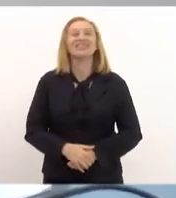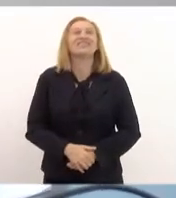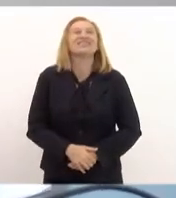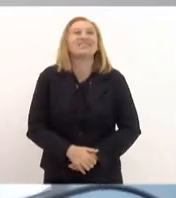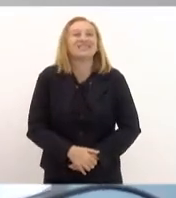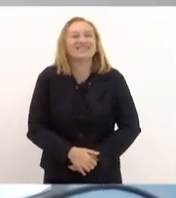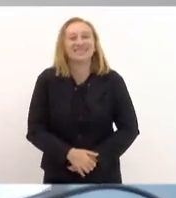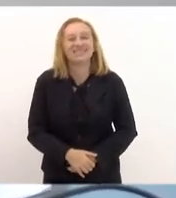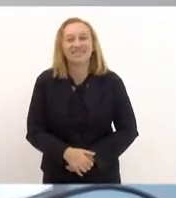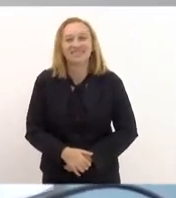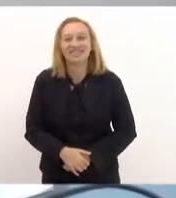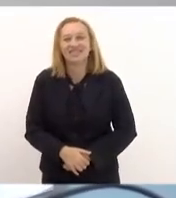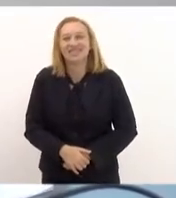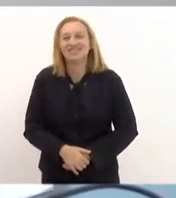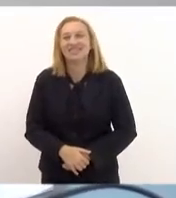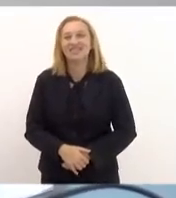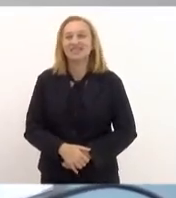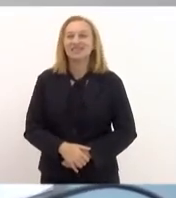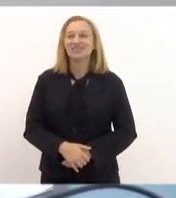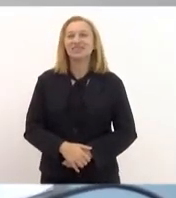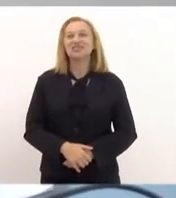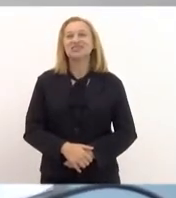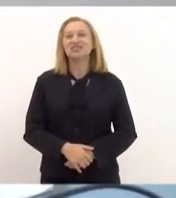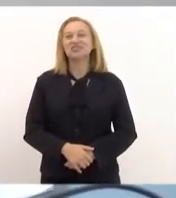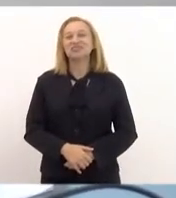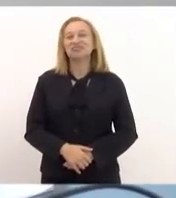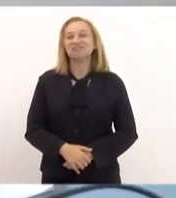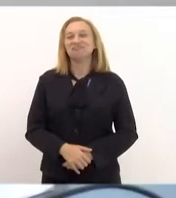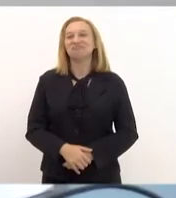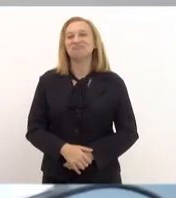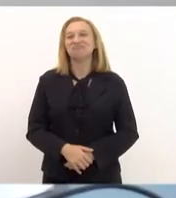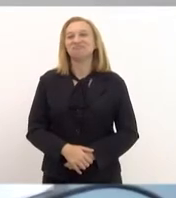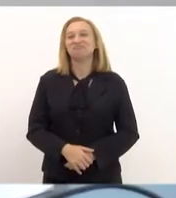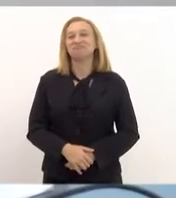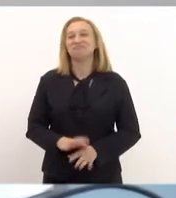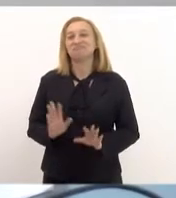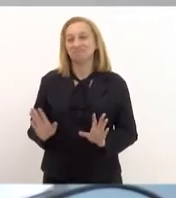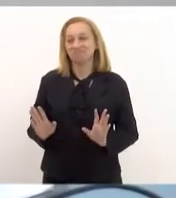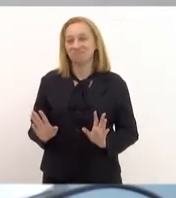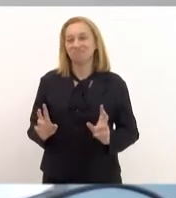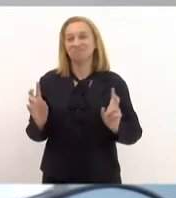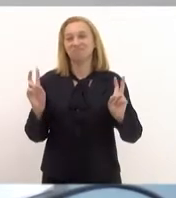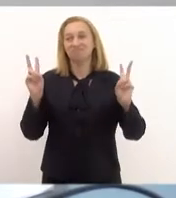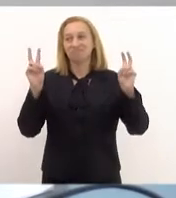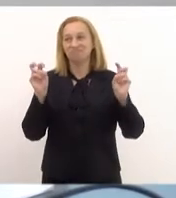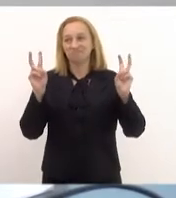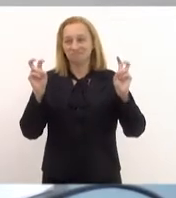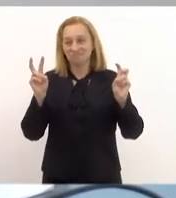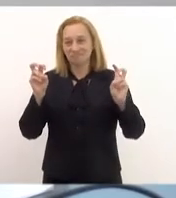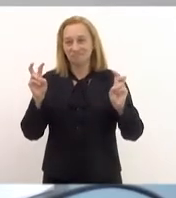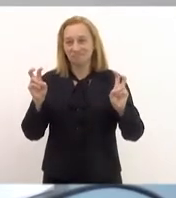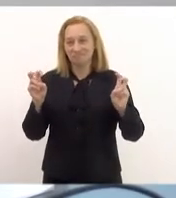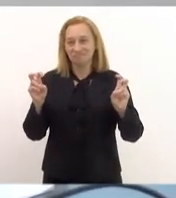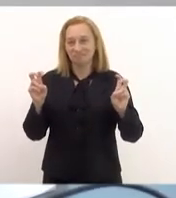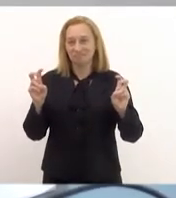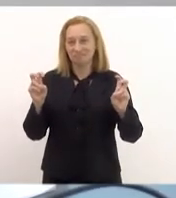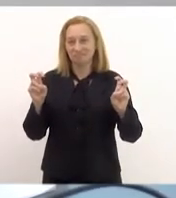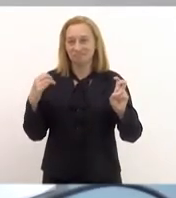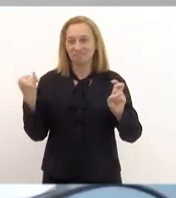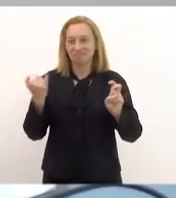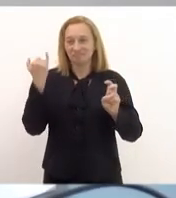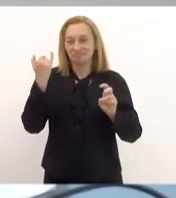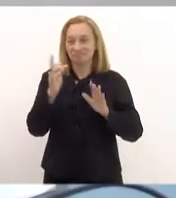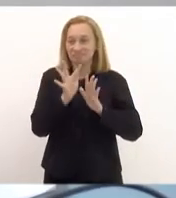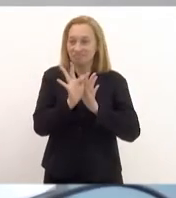Cujo o escopo é bastante oportuno. O escopo. A redação do projeto,